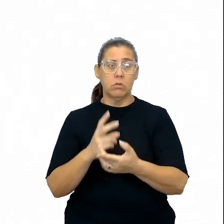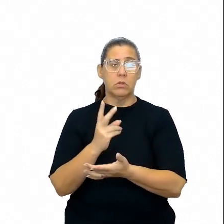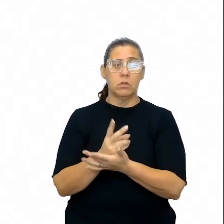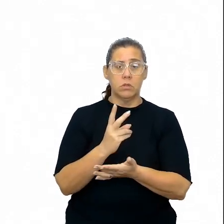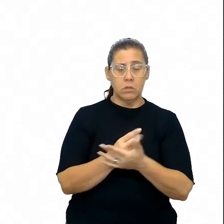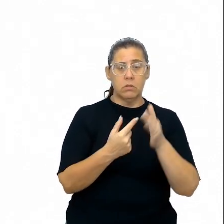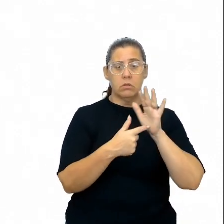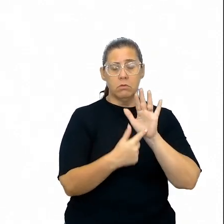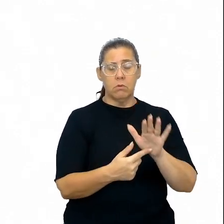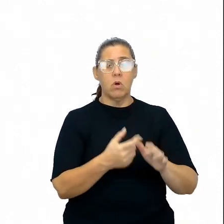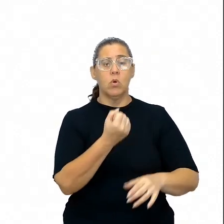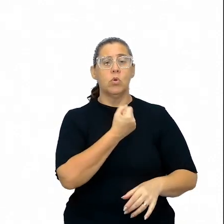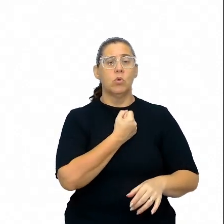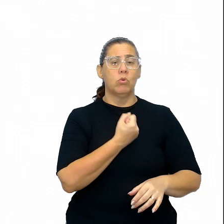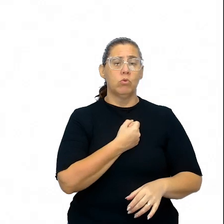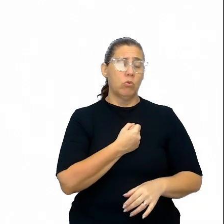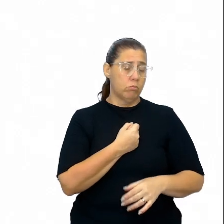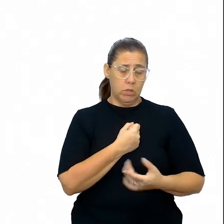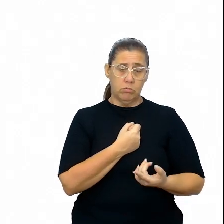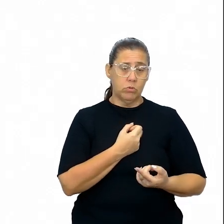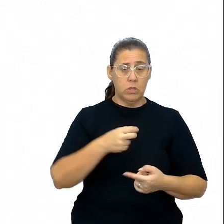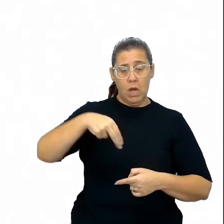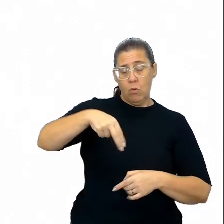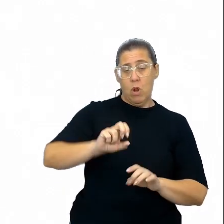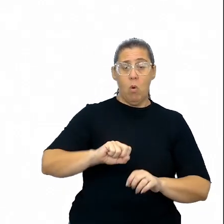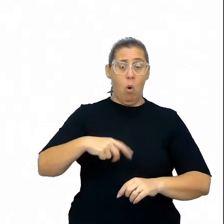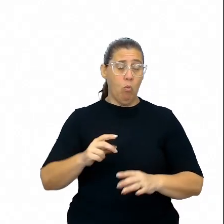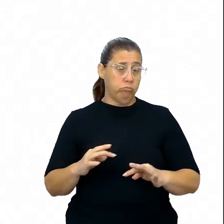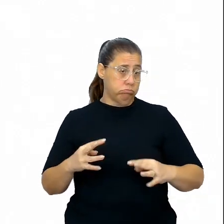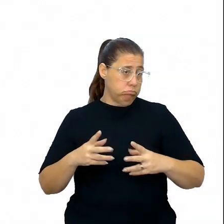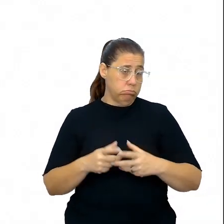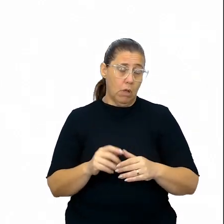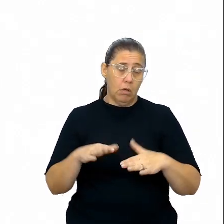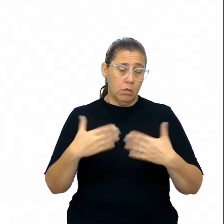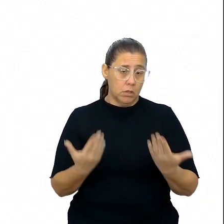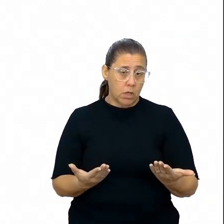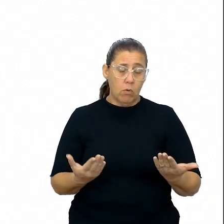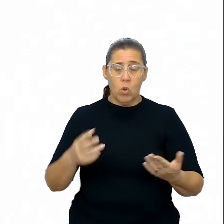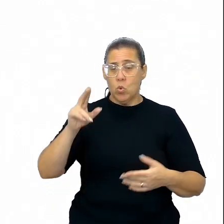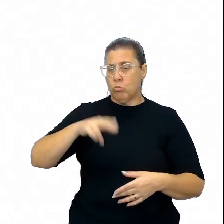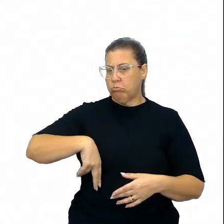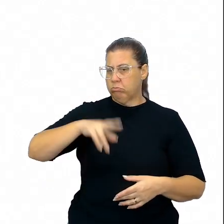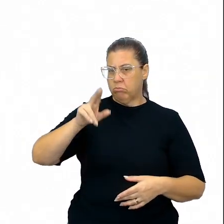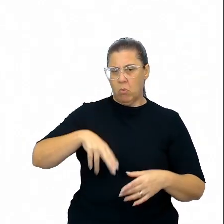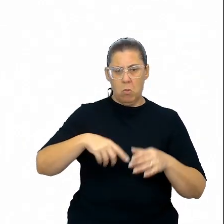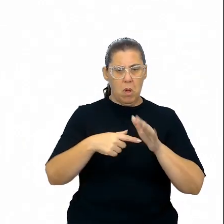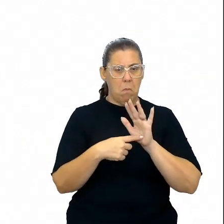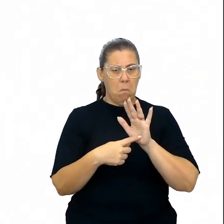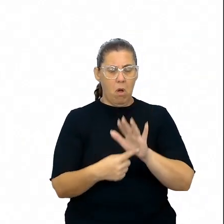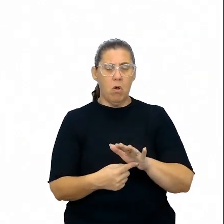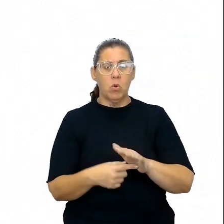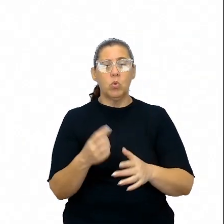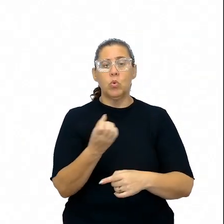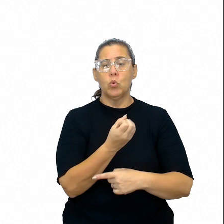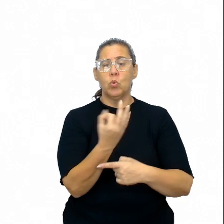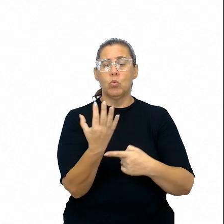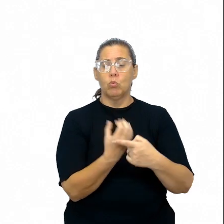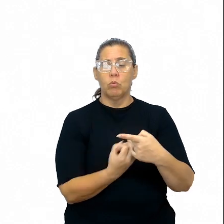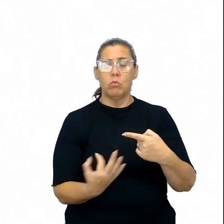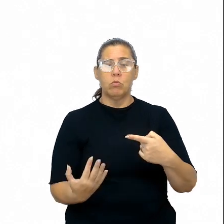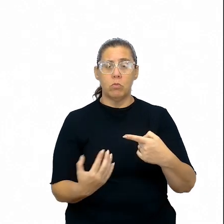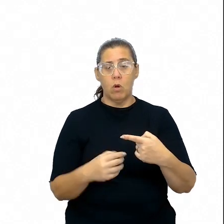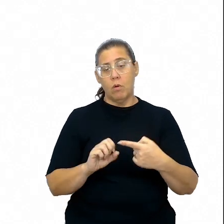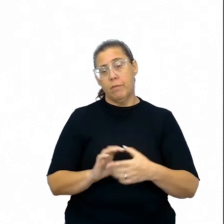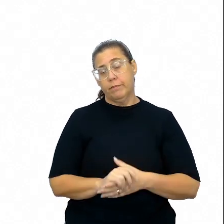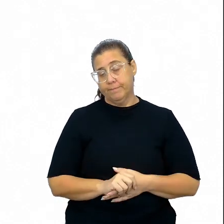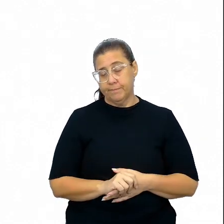nós trabalhamos com os números naturais ou os inteiros, né? A gente nunca trabalha, talvez, com os números fracionários ali no meio.